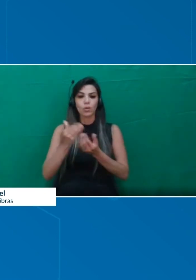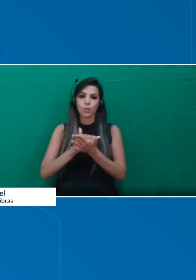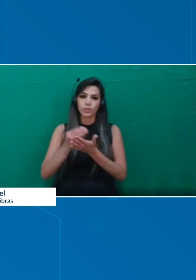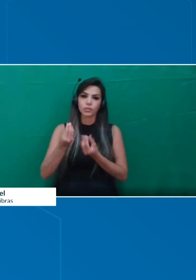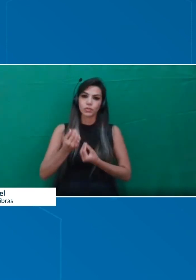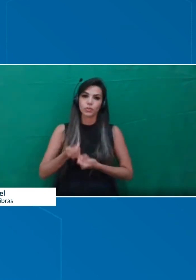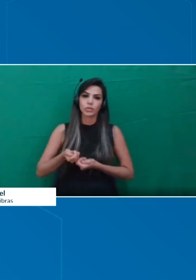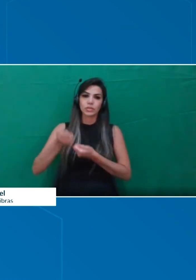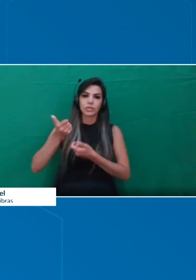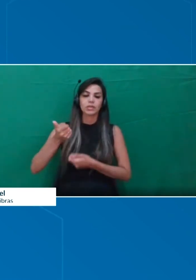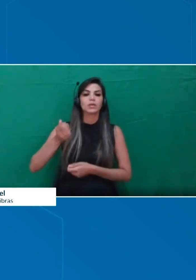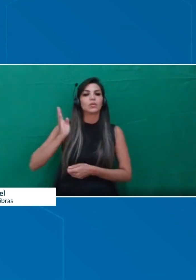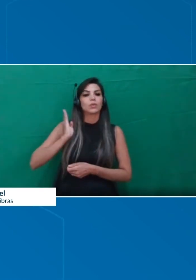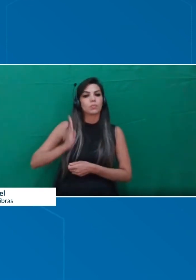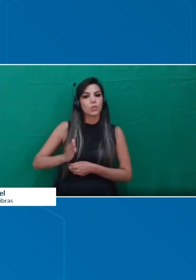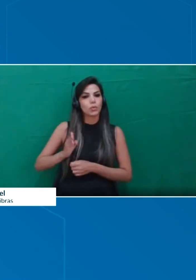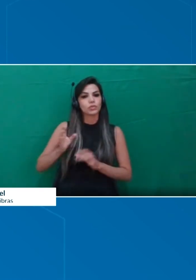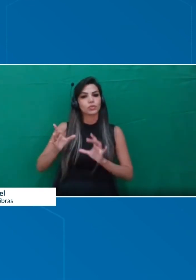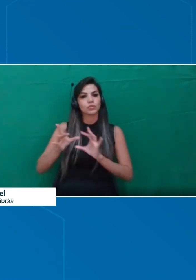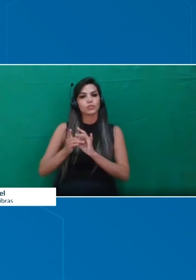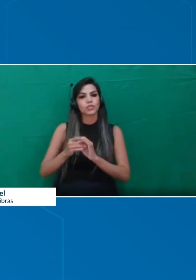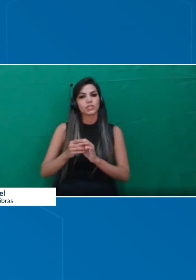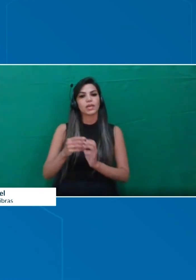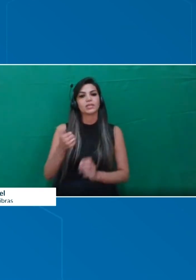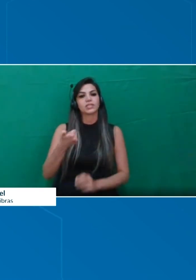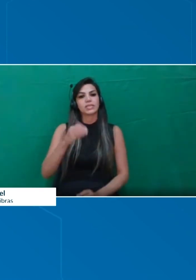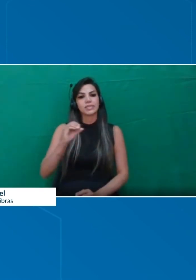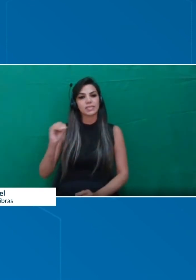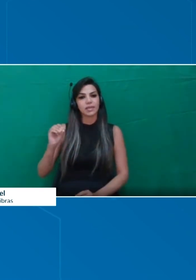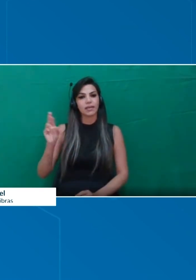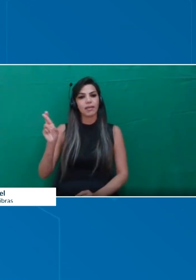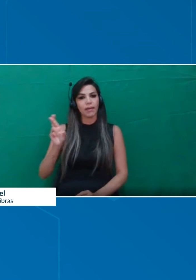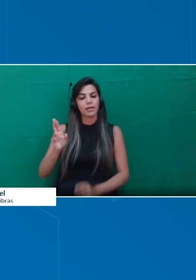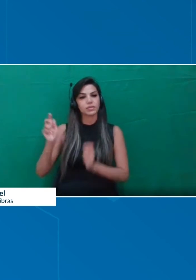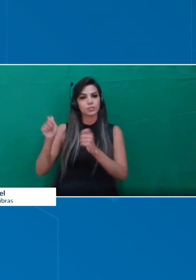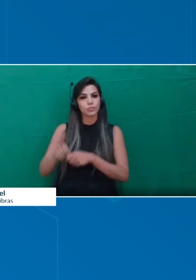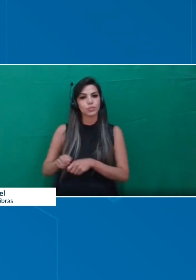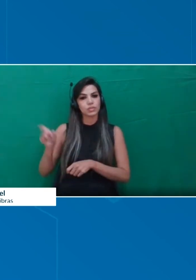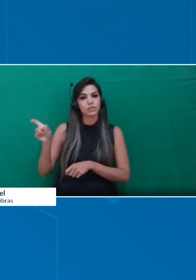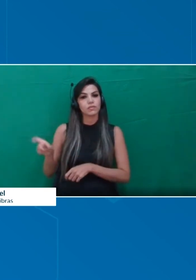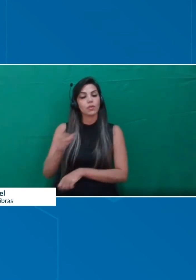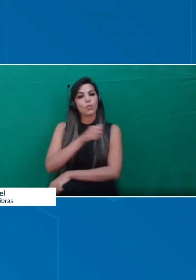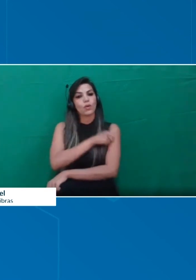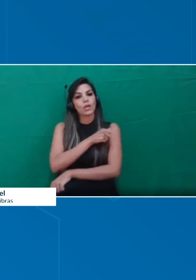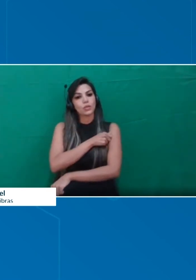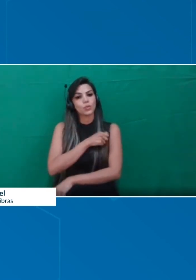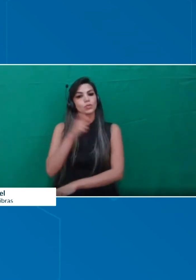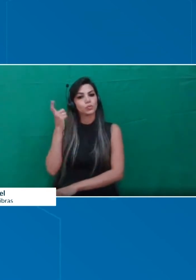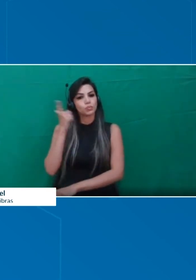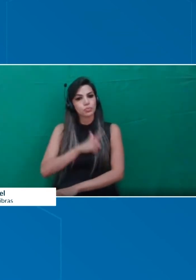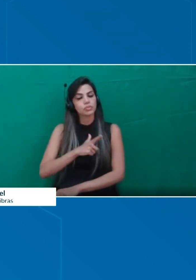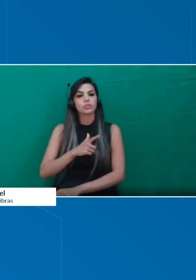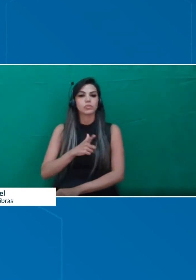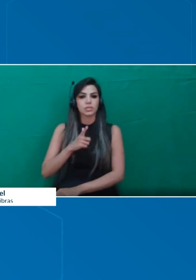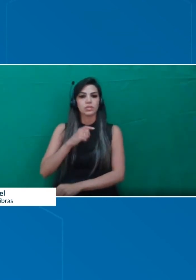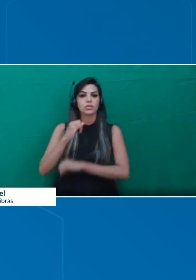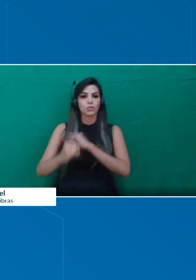pela PRAE, no valor de R$100, para poder contratar um pacote de dados. Aí o MEC também se